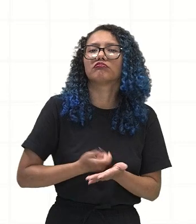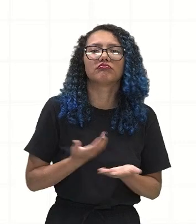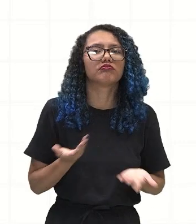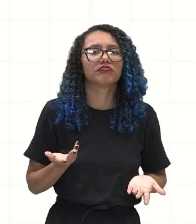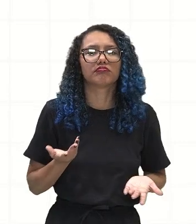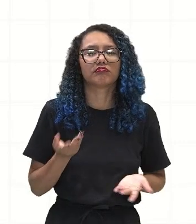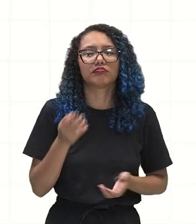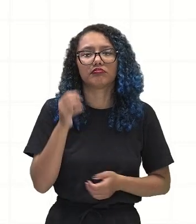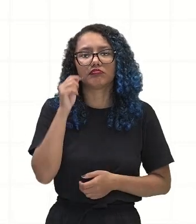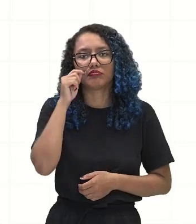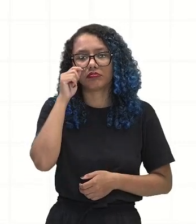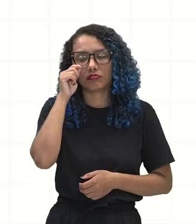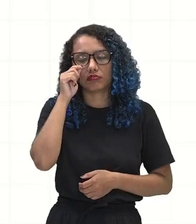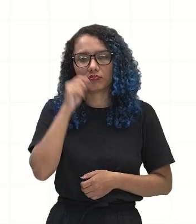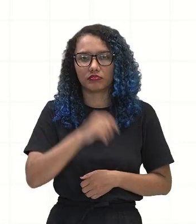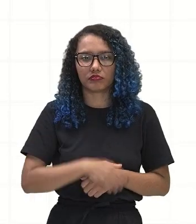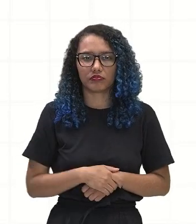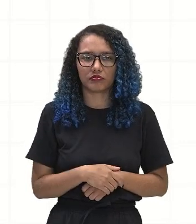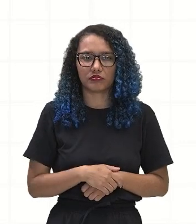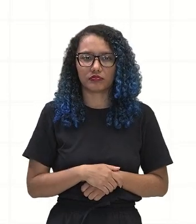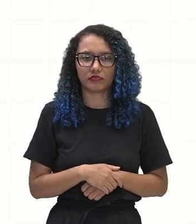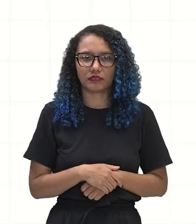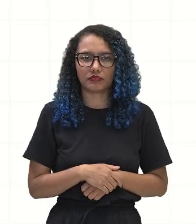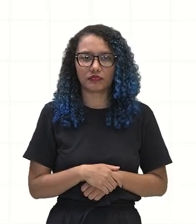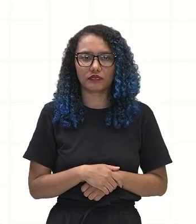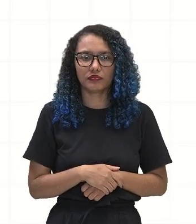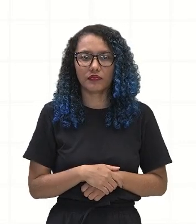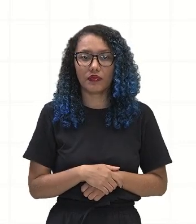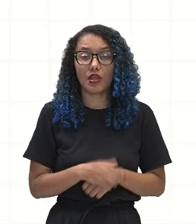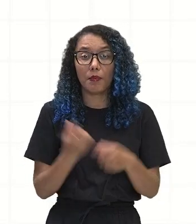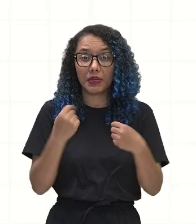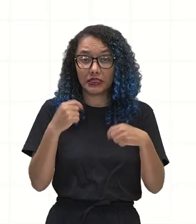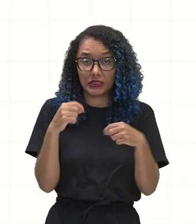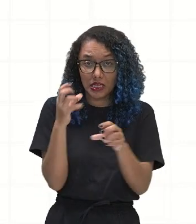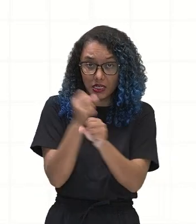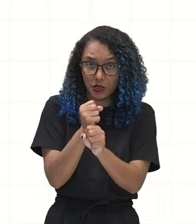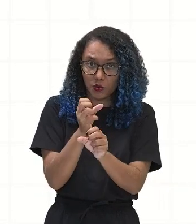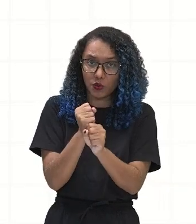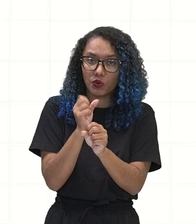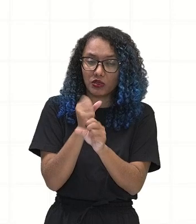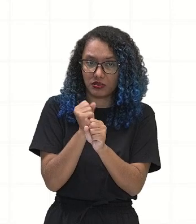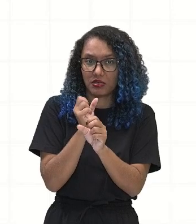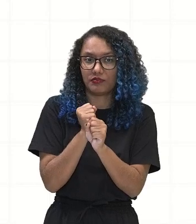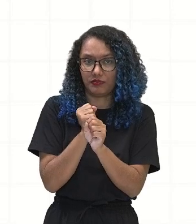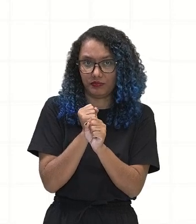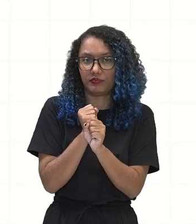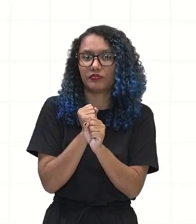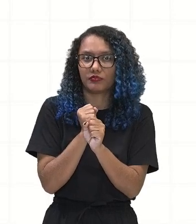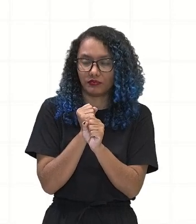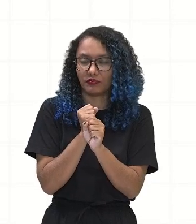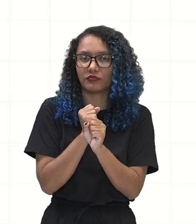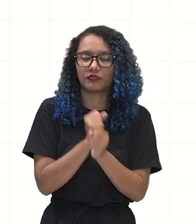Então, o que nós temos que fazer? Calcular, né, o que é essa